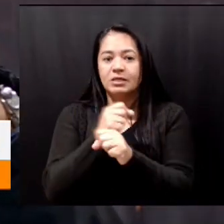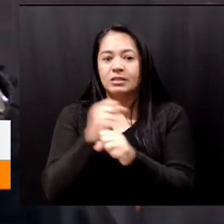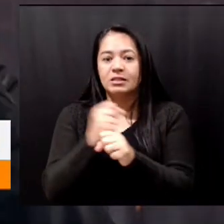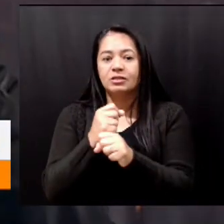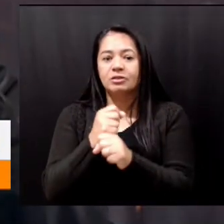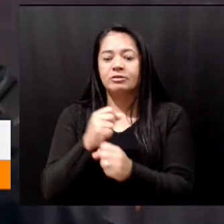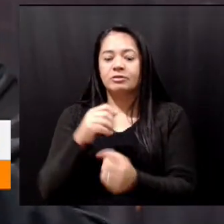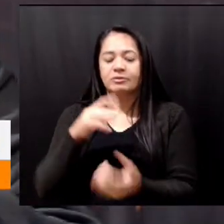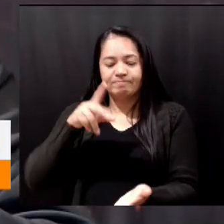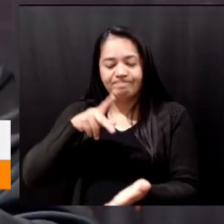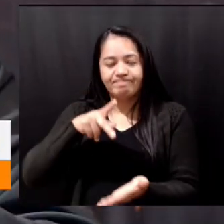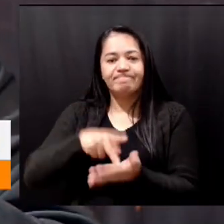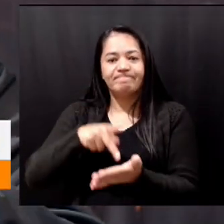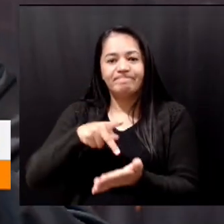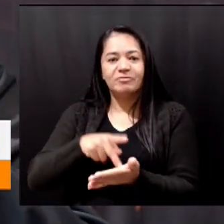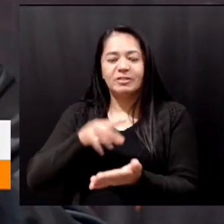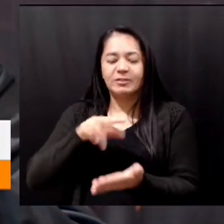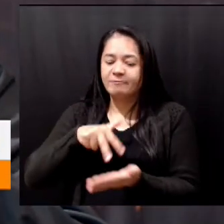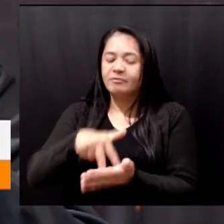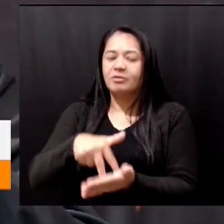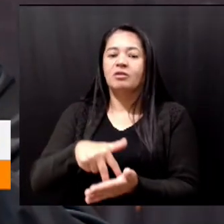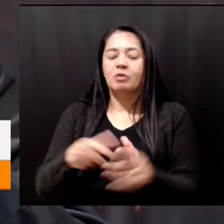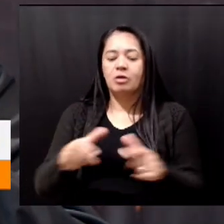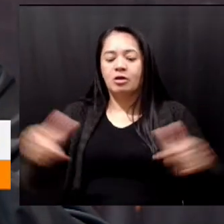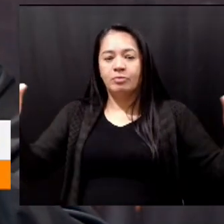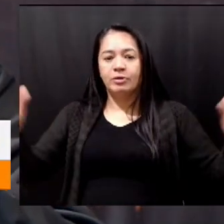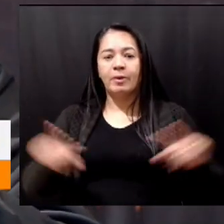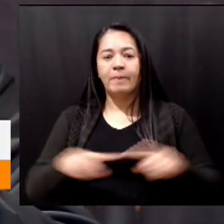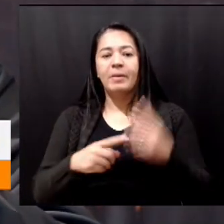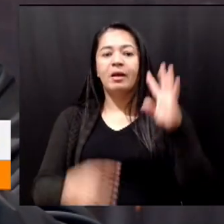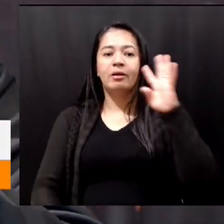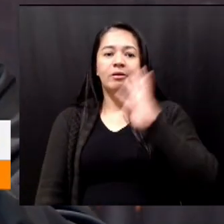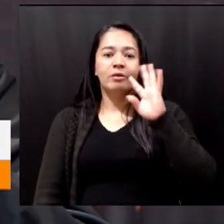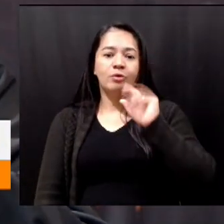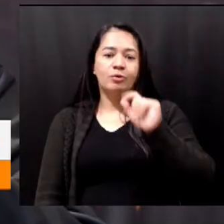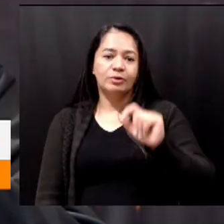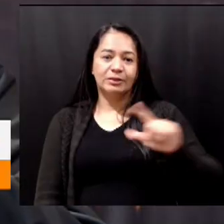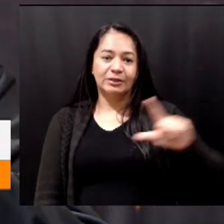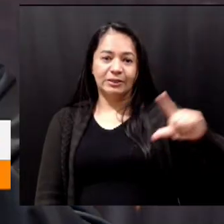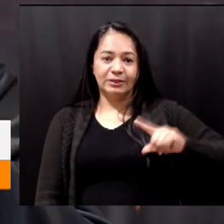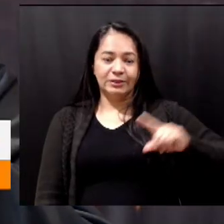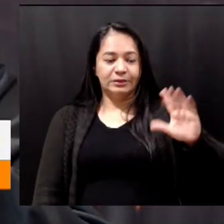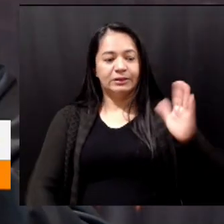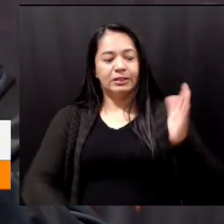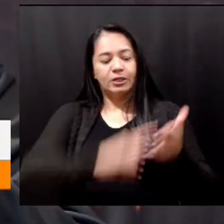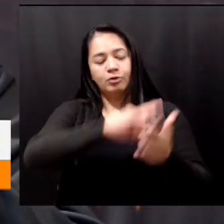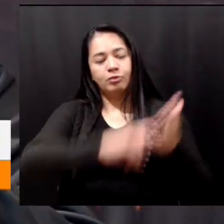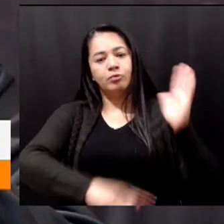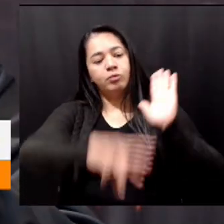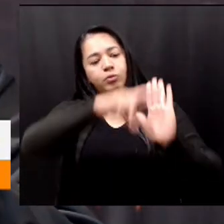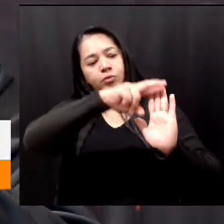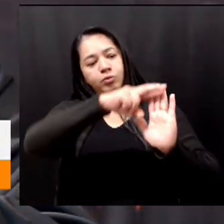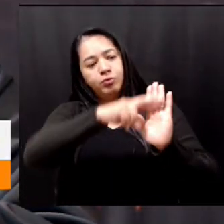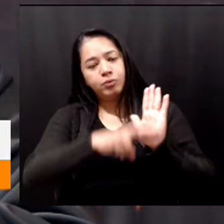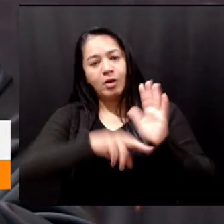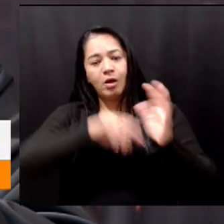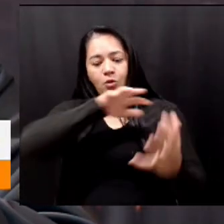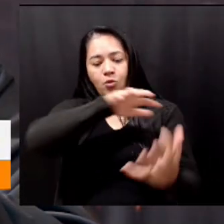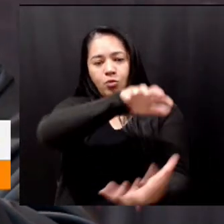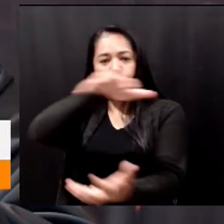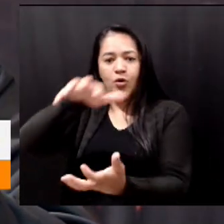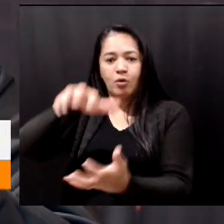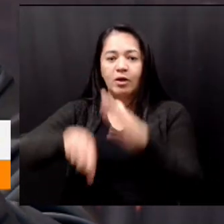ampliou. Mas o que foi legal? Existe um relatório mundial que faz o seguinte, ele